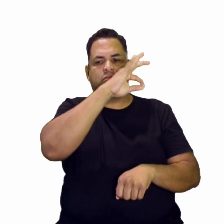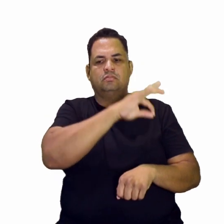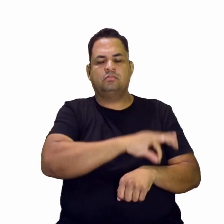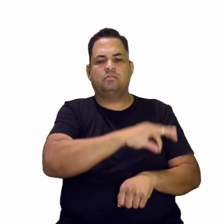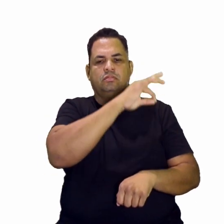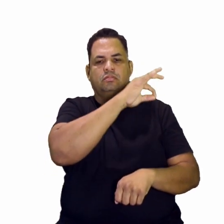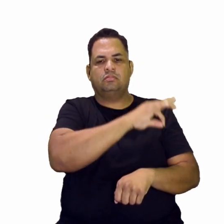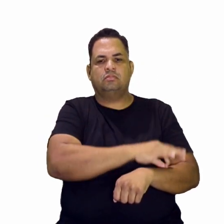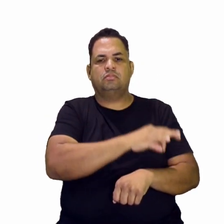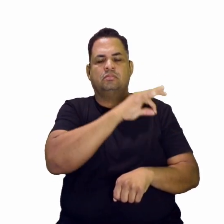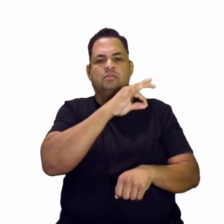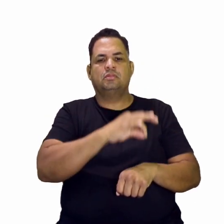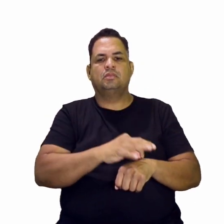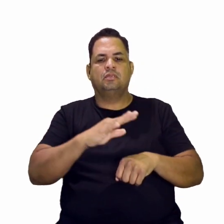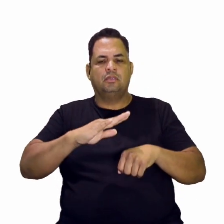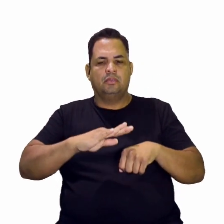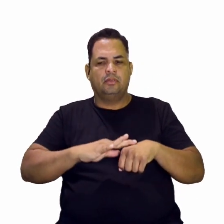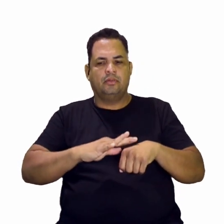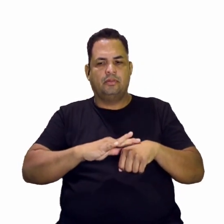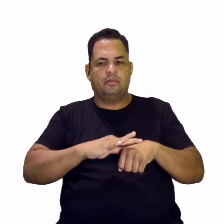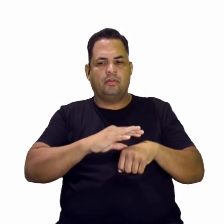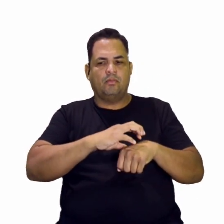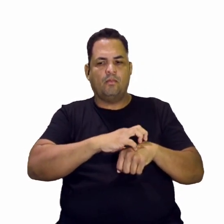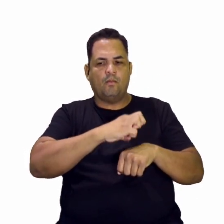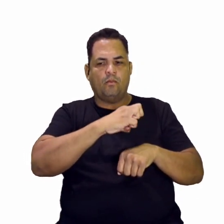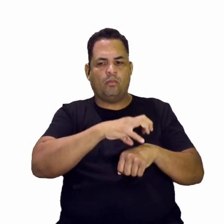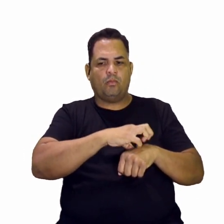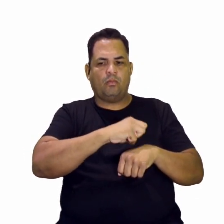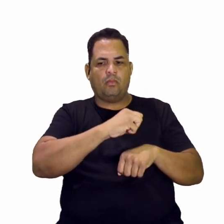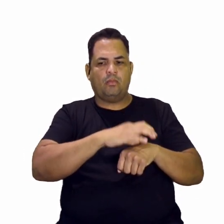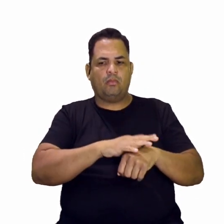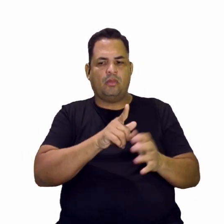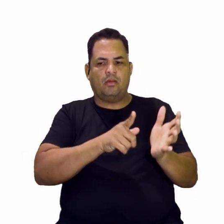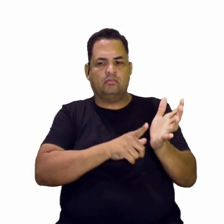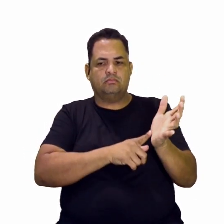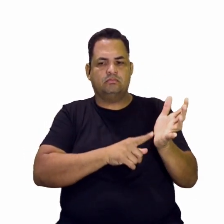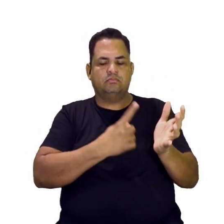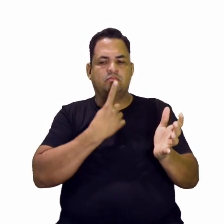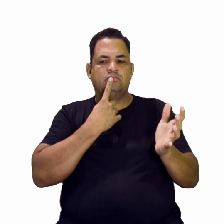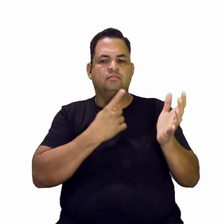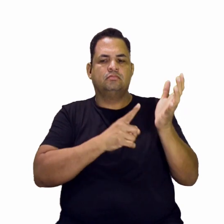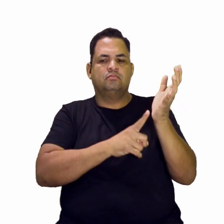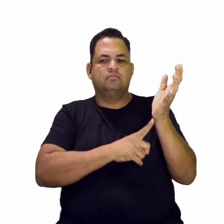se deparou com uma sanguessuga? Você já teve contato aí com uma sanguessuga?